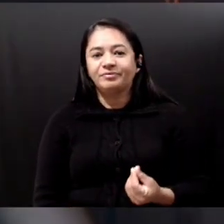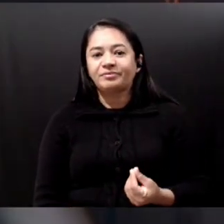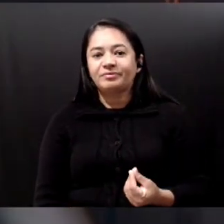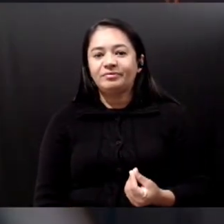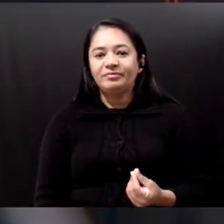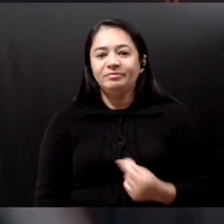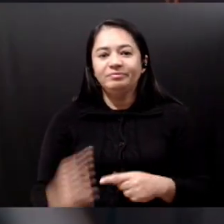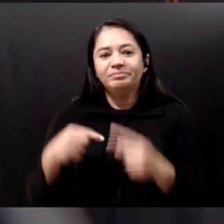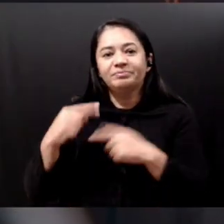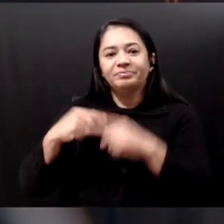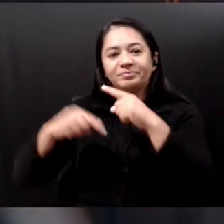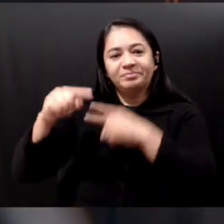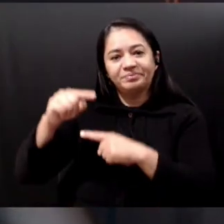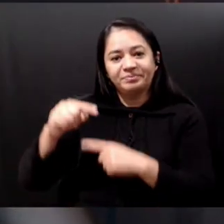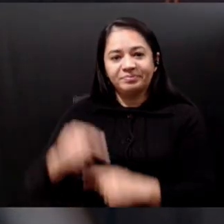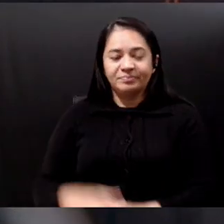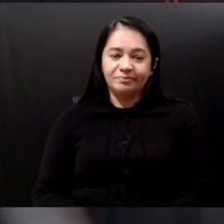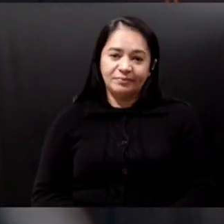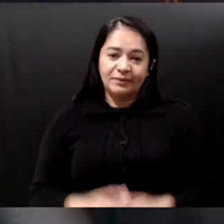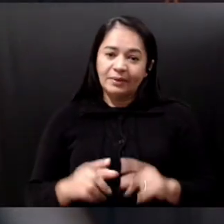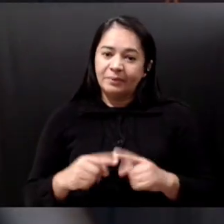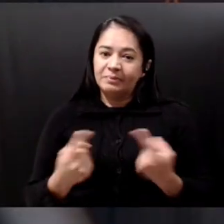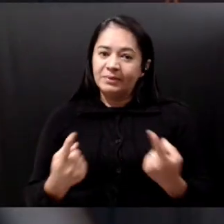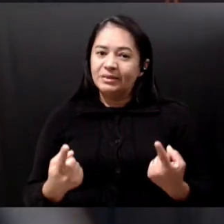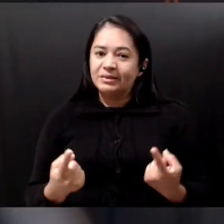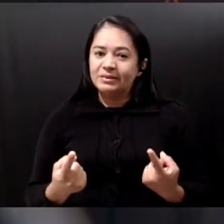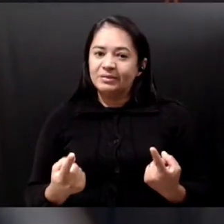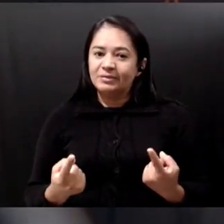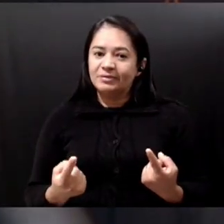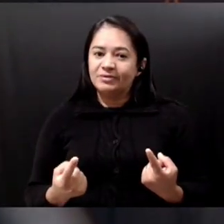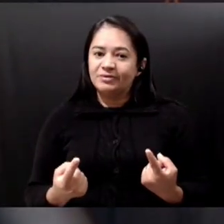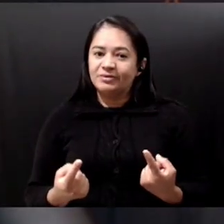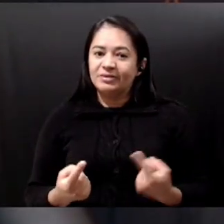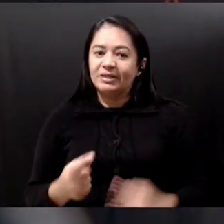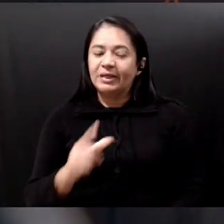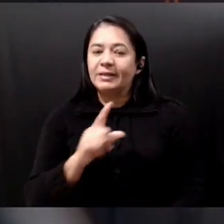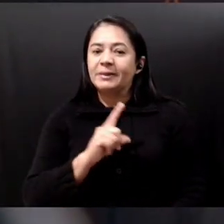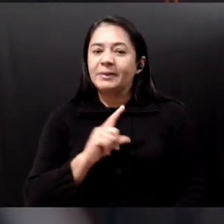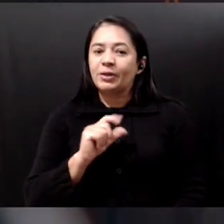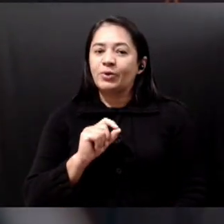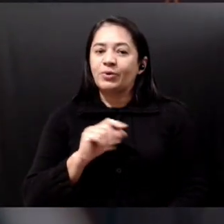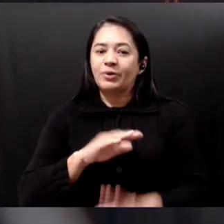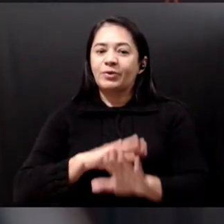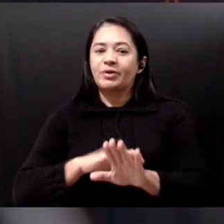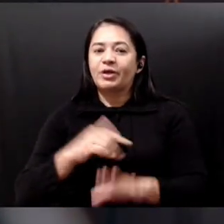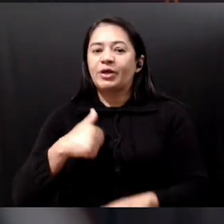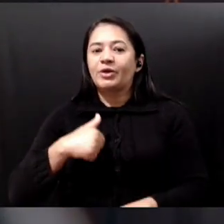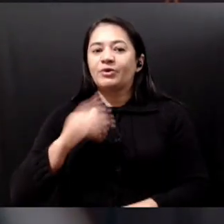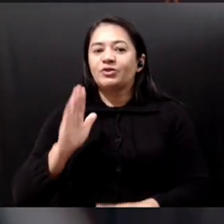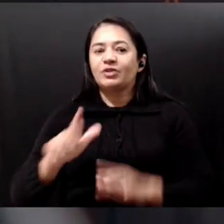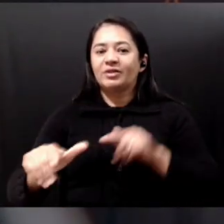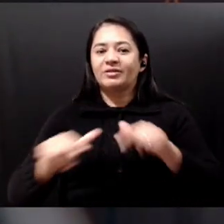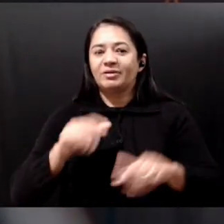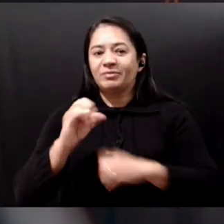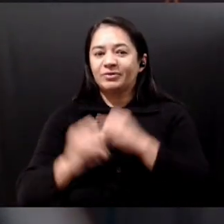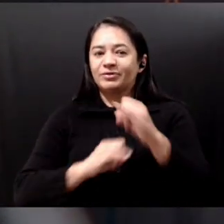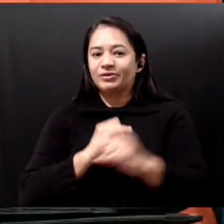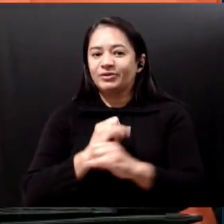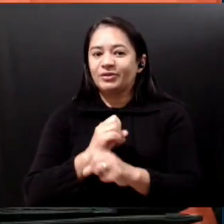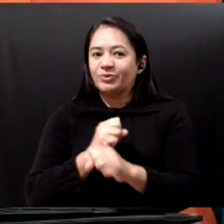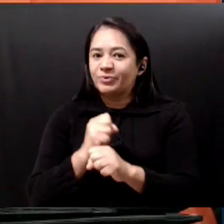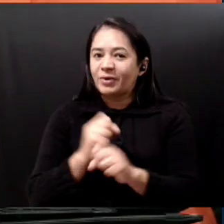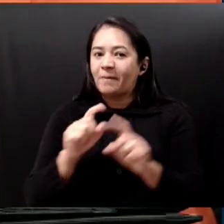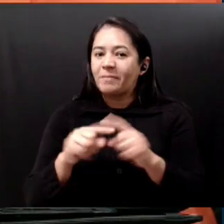negócio. Mas, existe uma eu trabalhei com digital por muitos anos e Aham. existe uma falsa